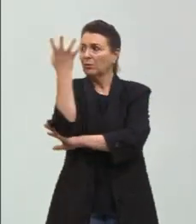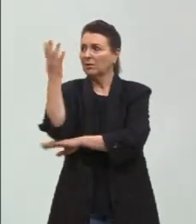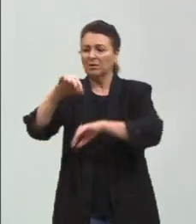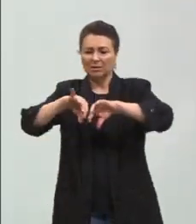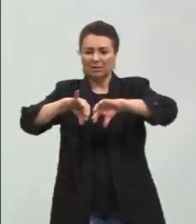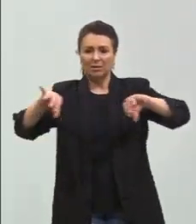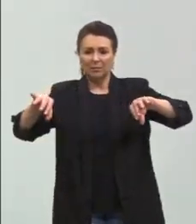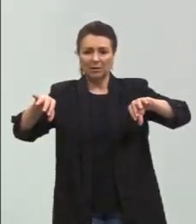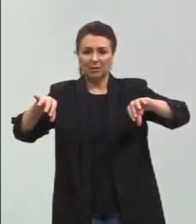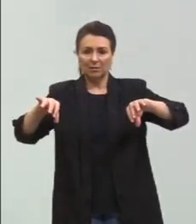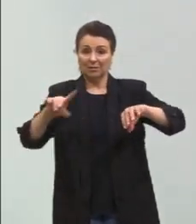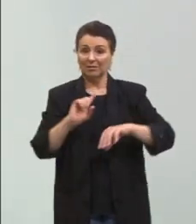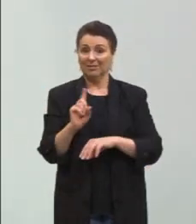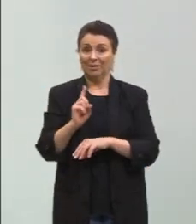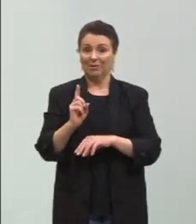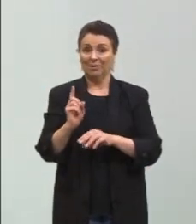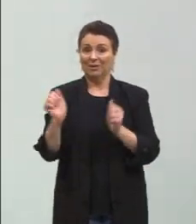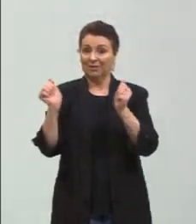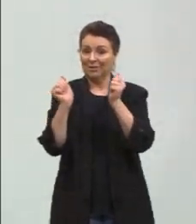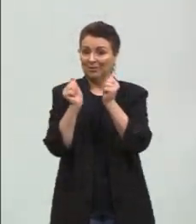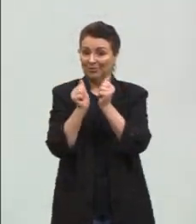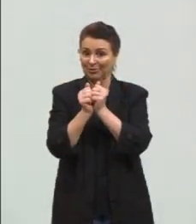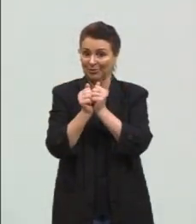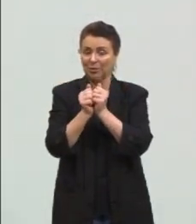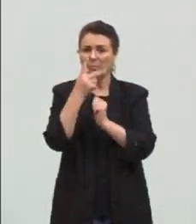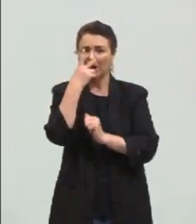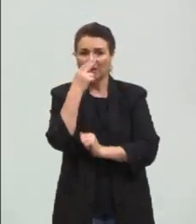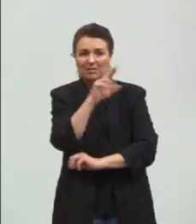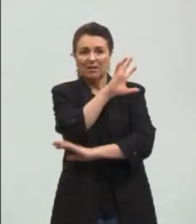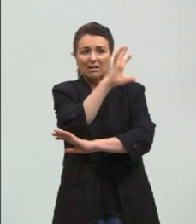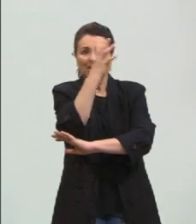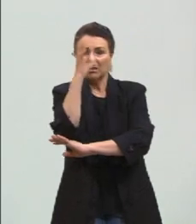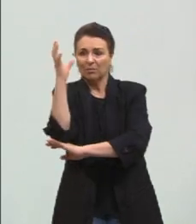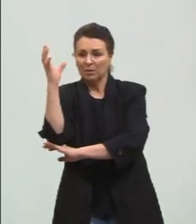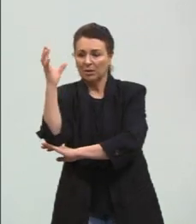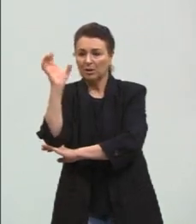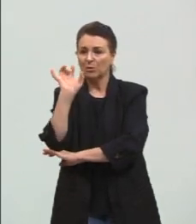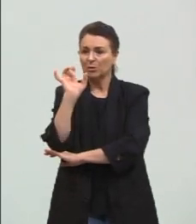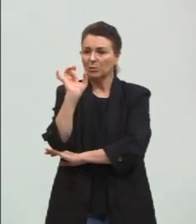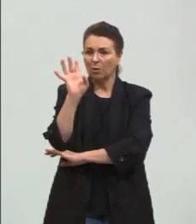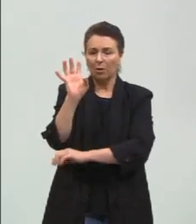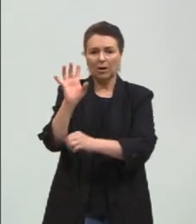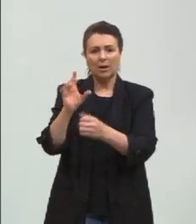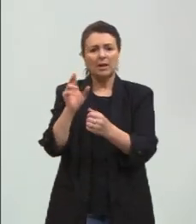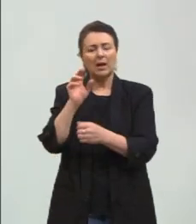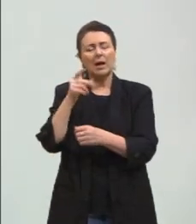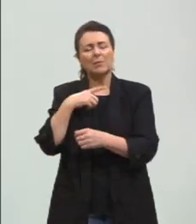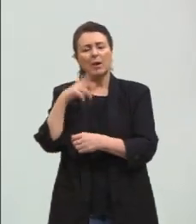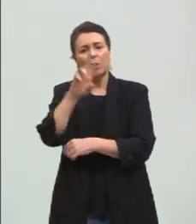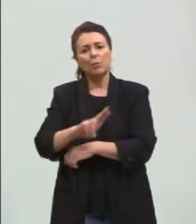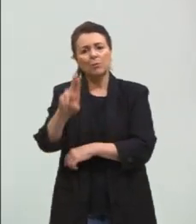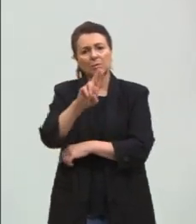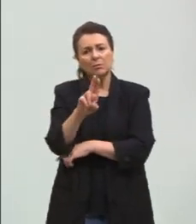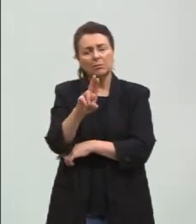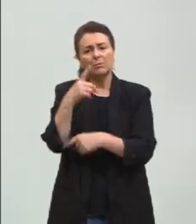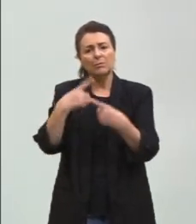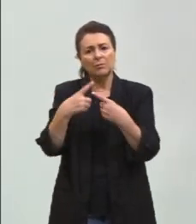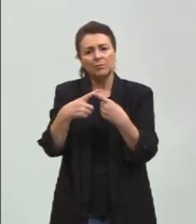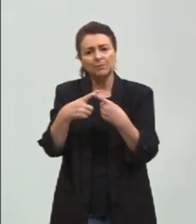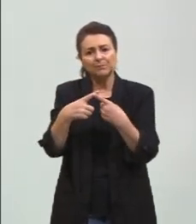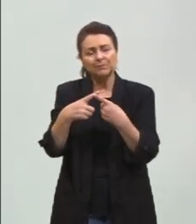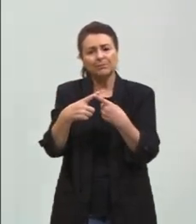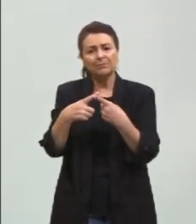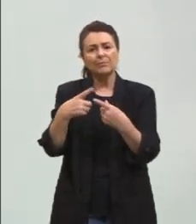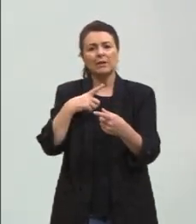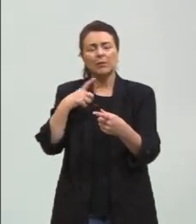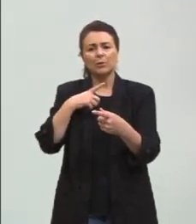a serviço né Desse ser humano então tu começa a ter essa essa emancipação social como ele disse ele vai falhar porque tu vai passar